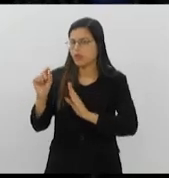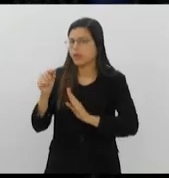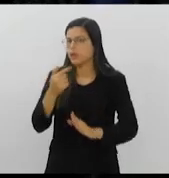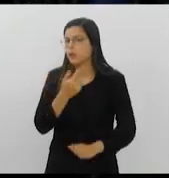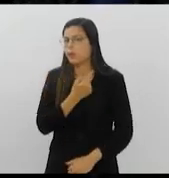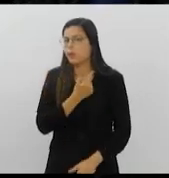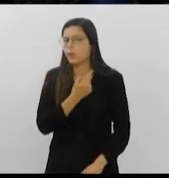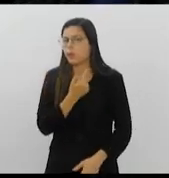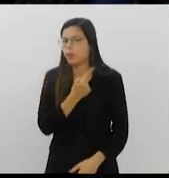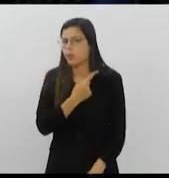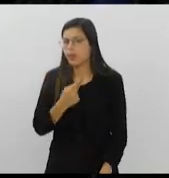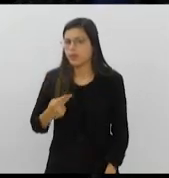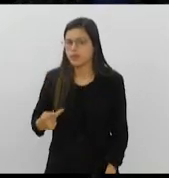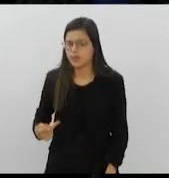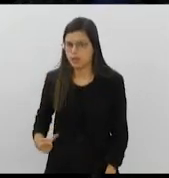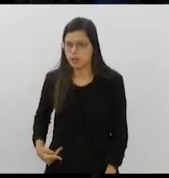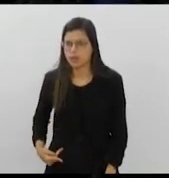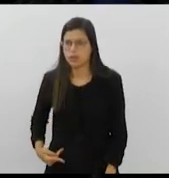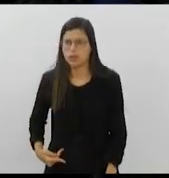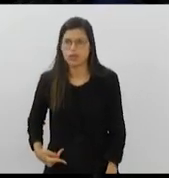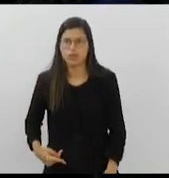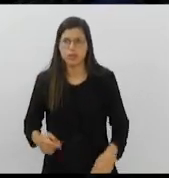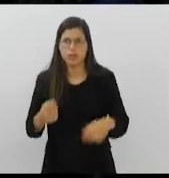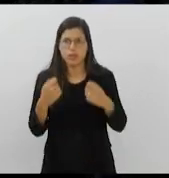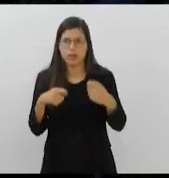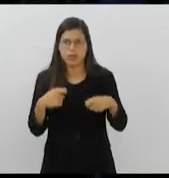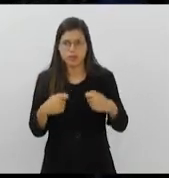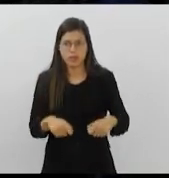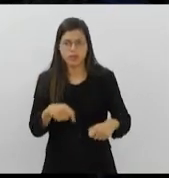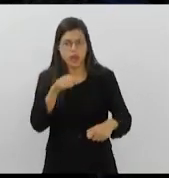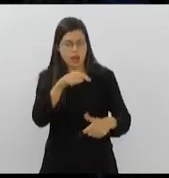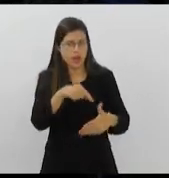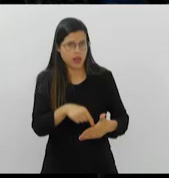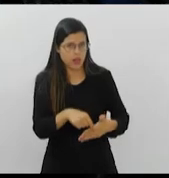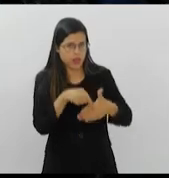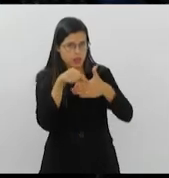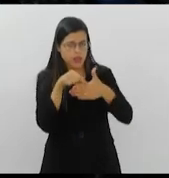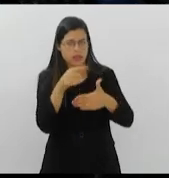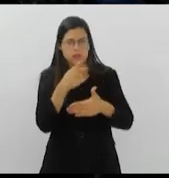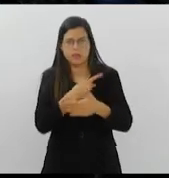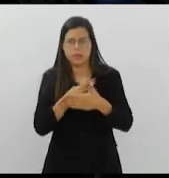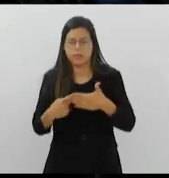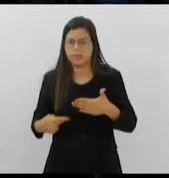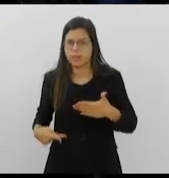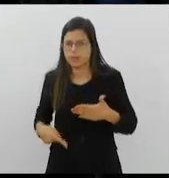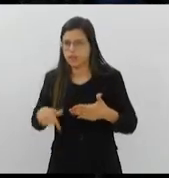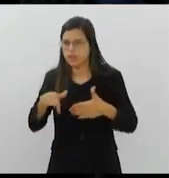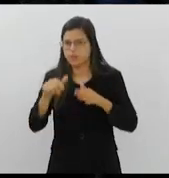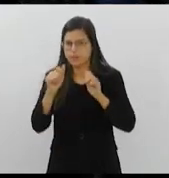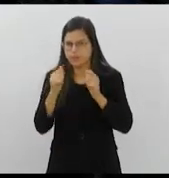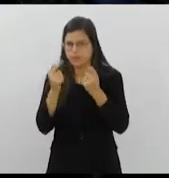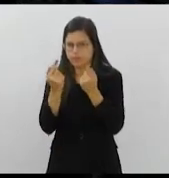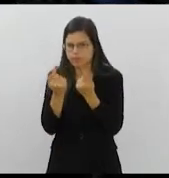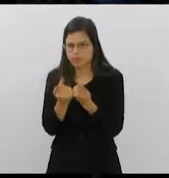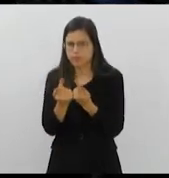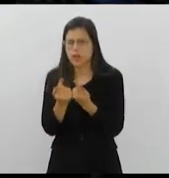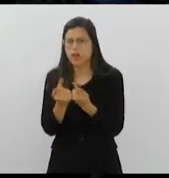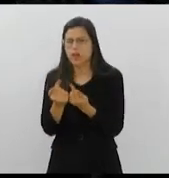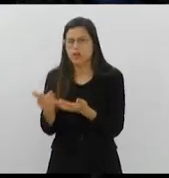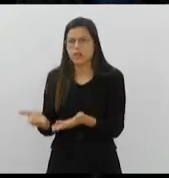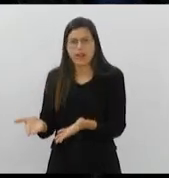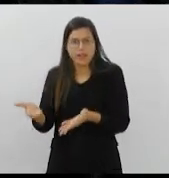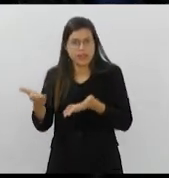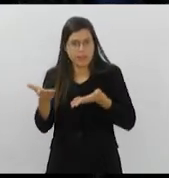não só de ele, pela liderança que é, como presidente dessa casa, poder